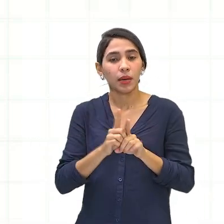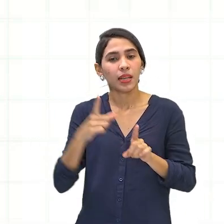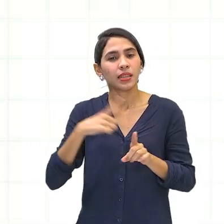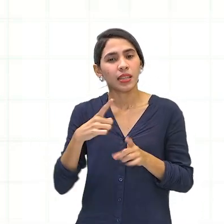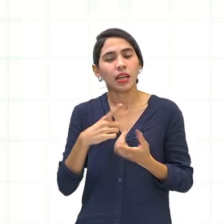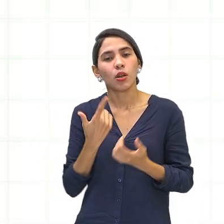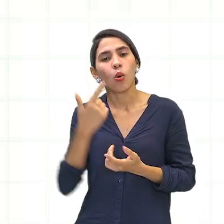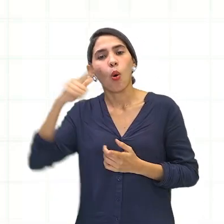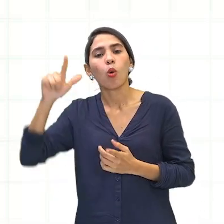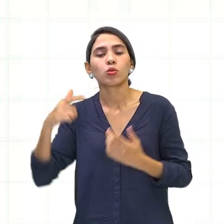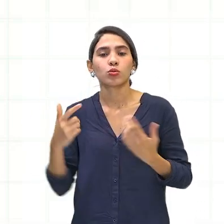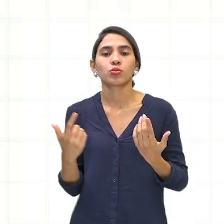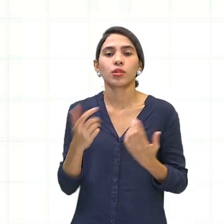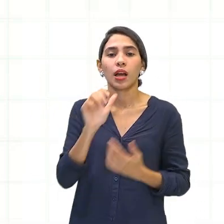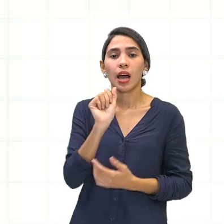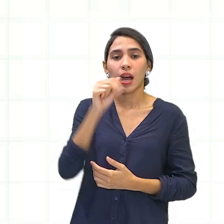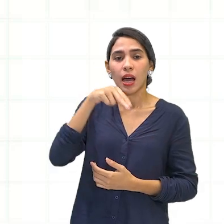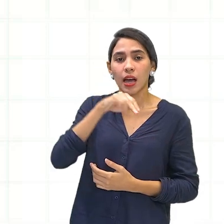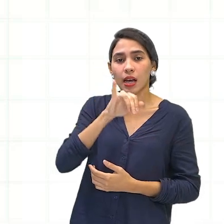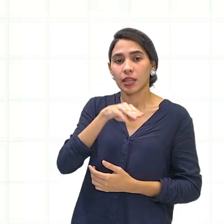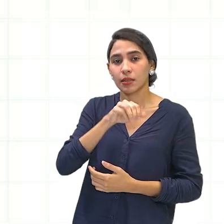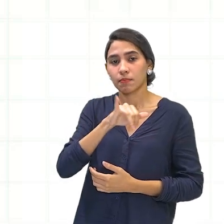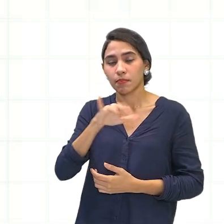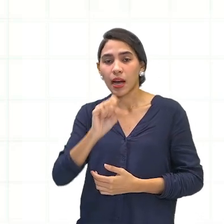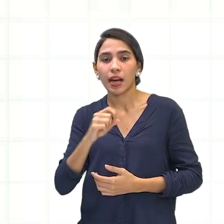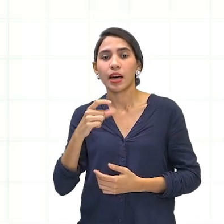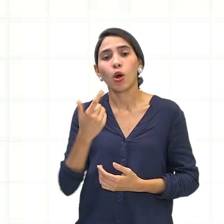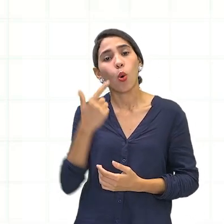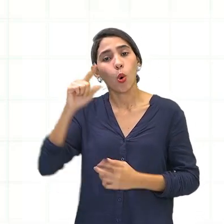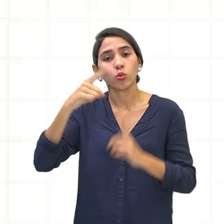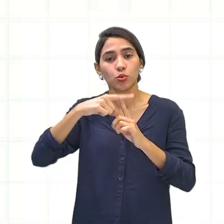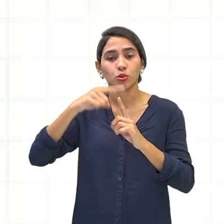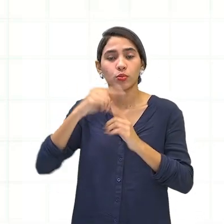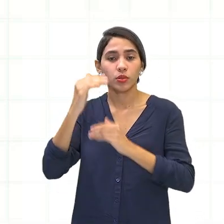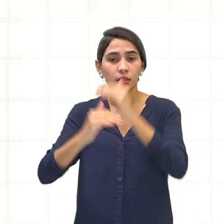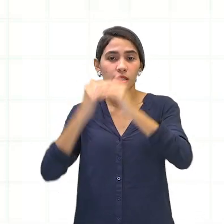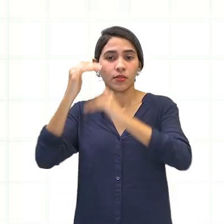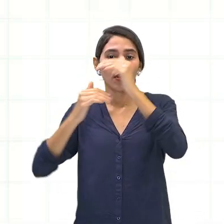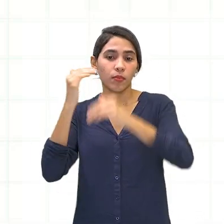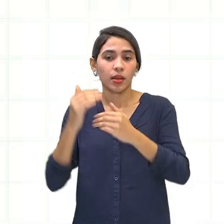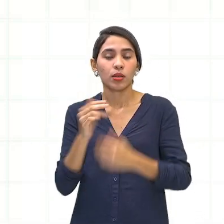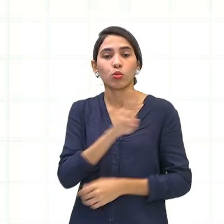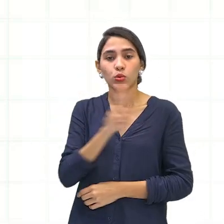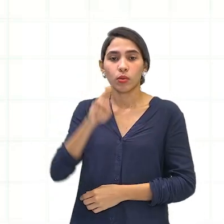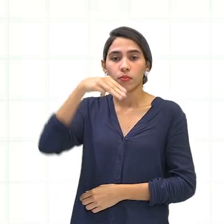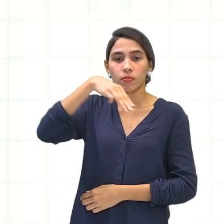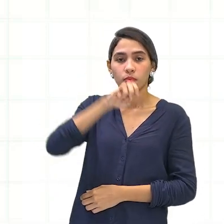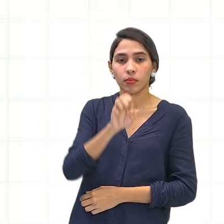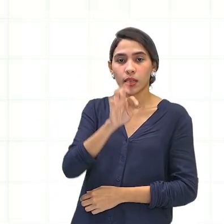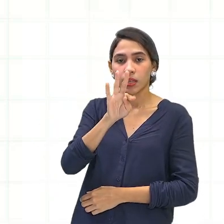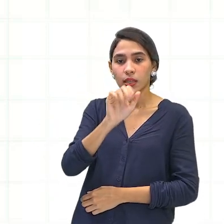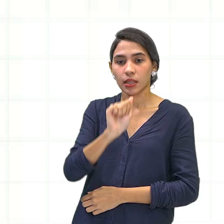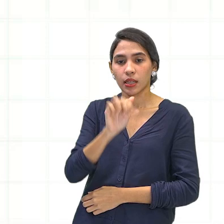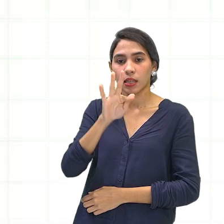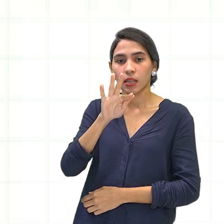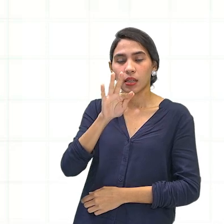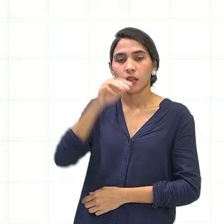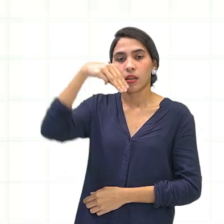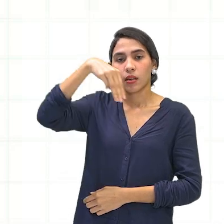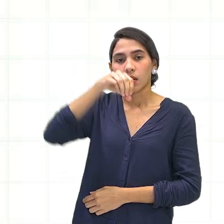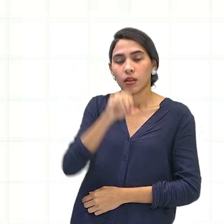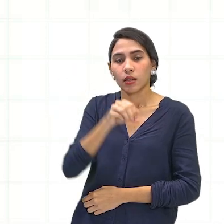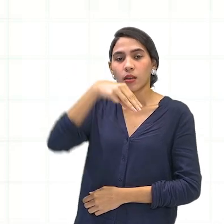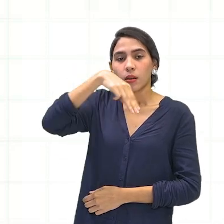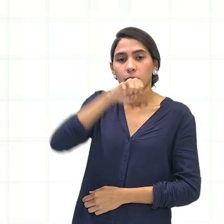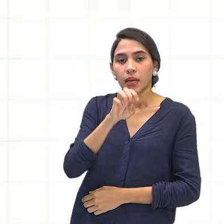passar por um outro tipo de desenvolvimento, né, que acontece ali com a metamorfose. Como no caso de alguns insetos, né,